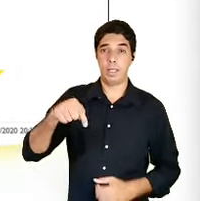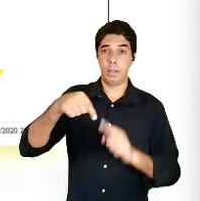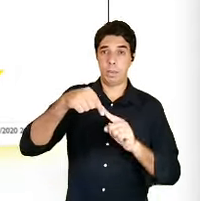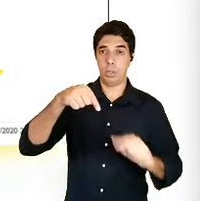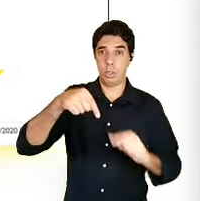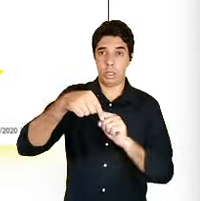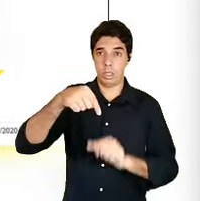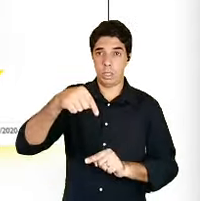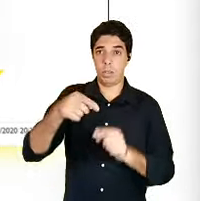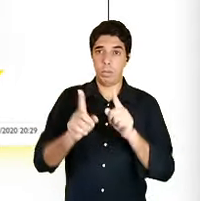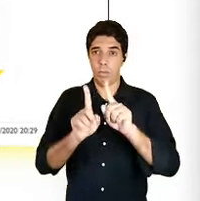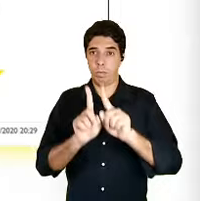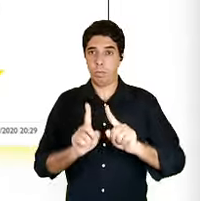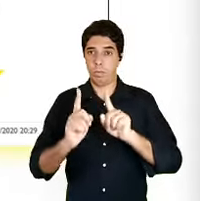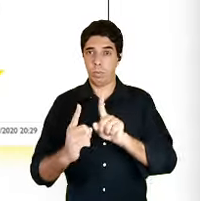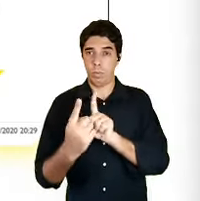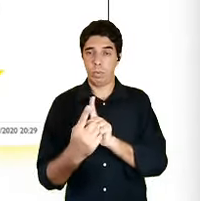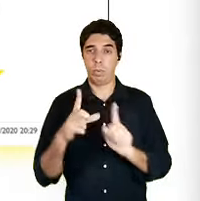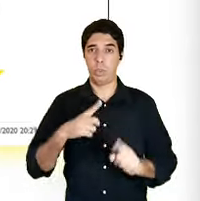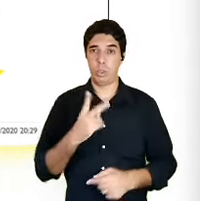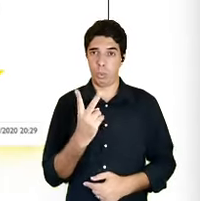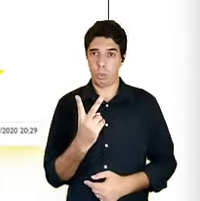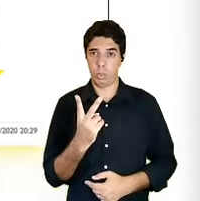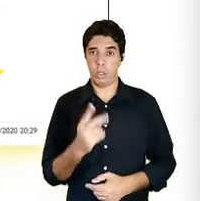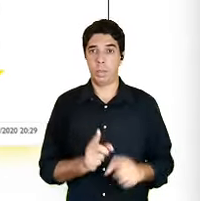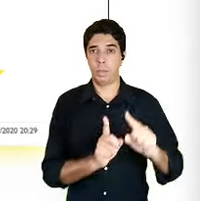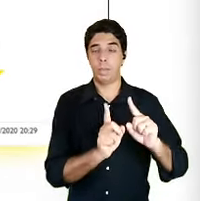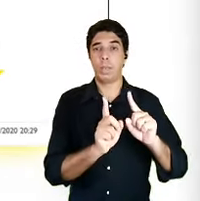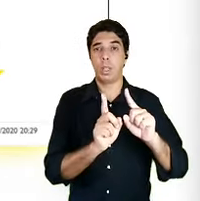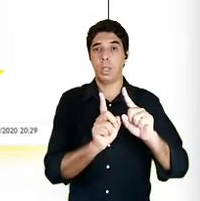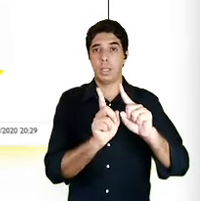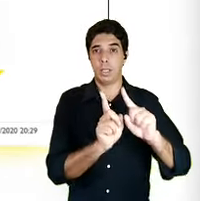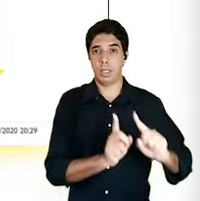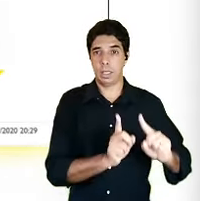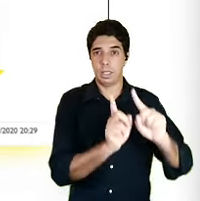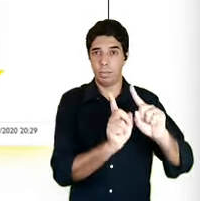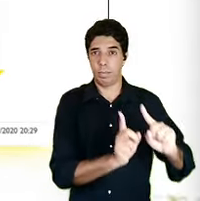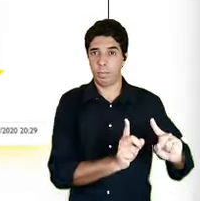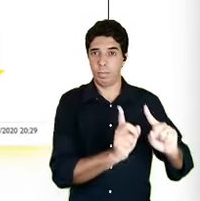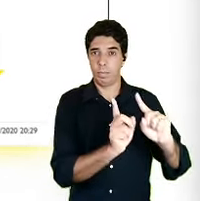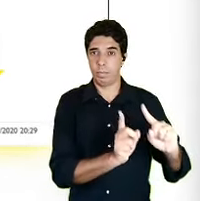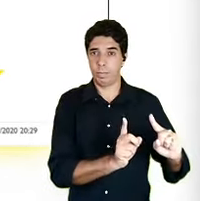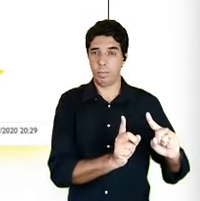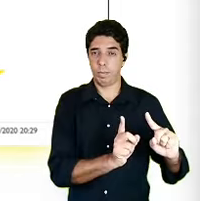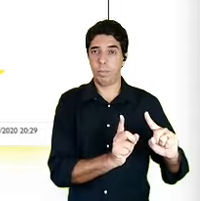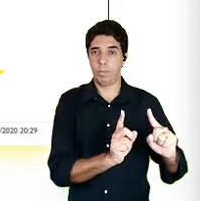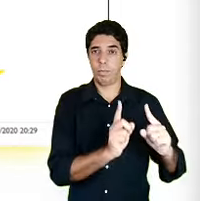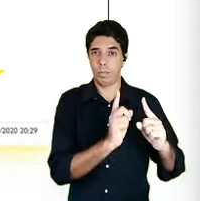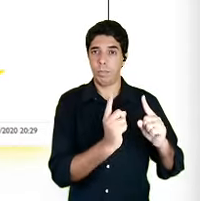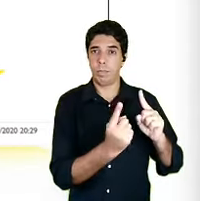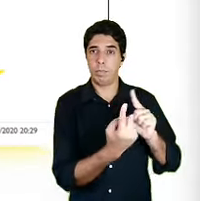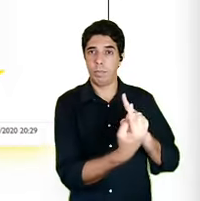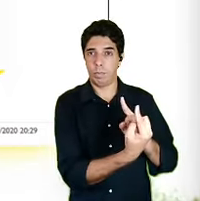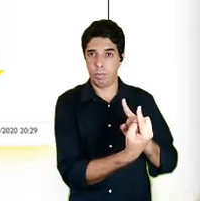Essas projeções, as projeções paralelas podem ser cilíndricas ou oblíquas, né? Elas são